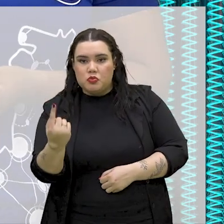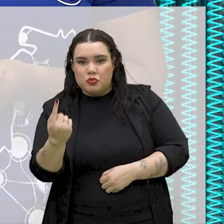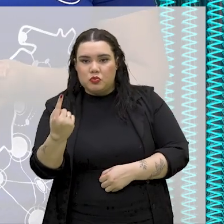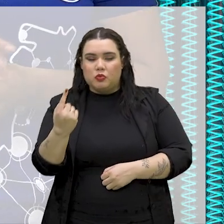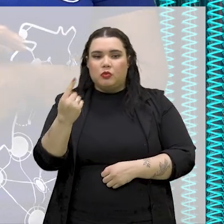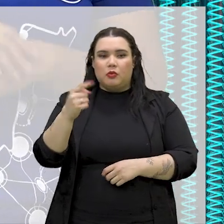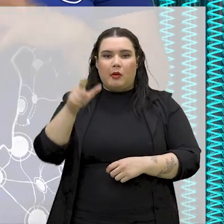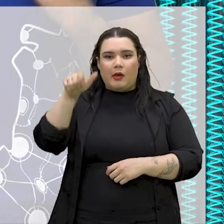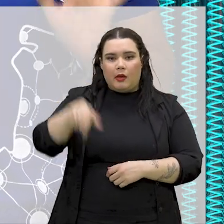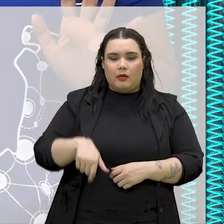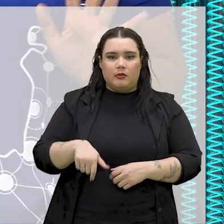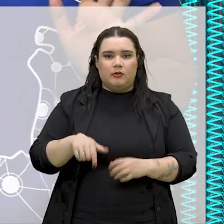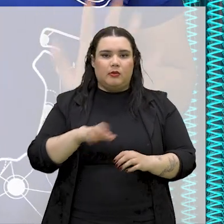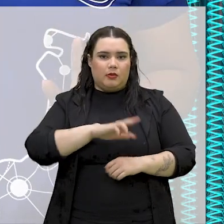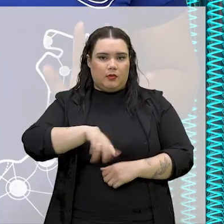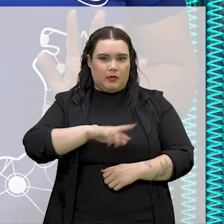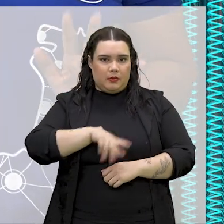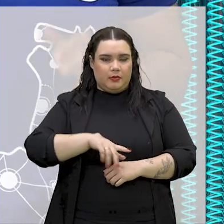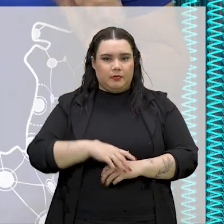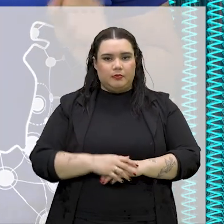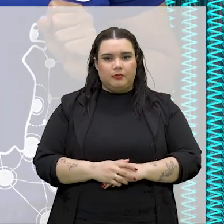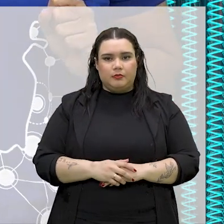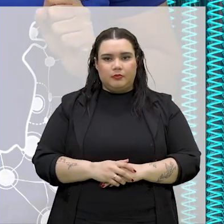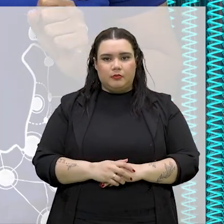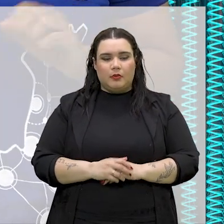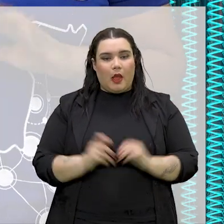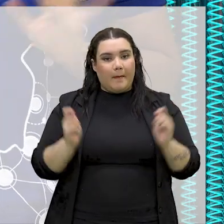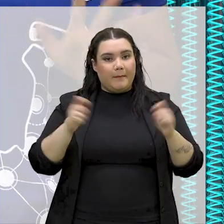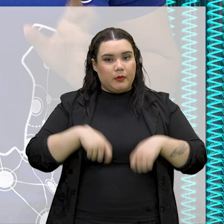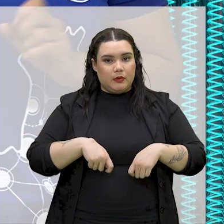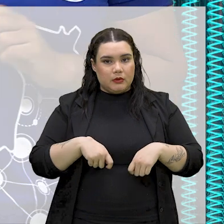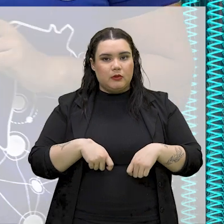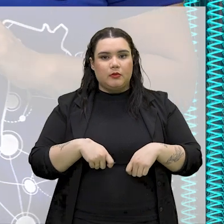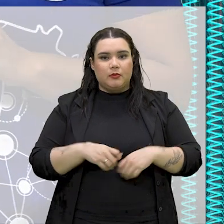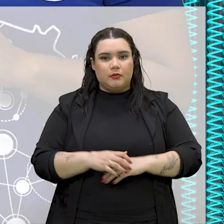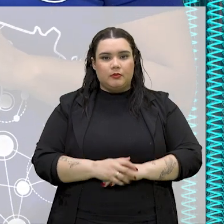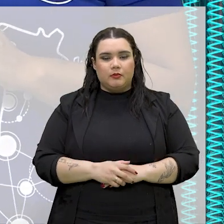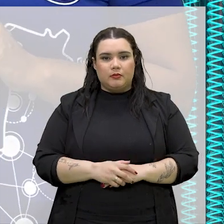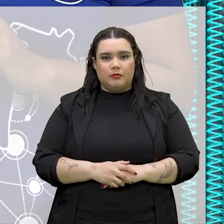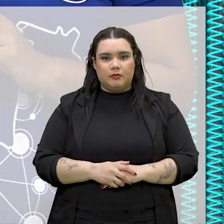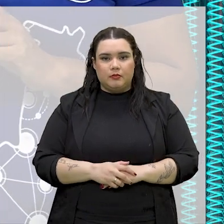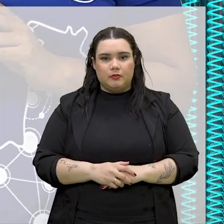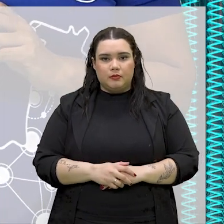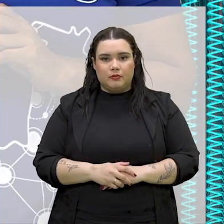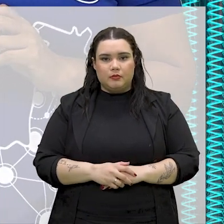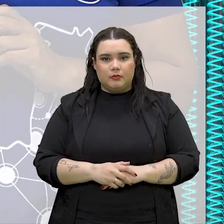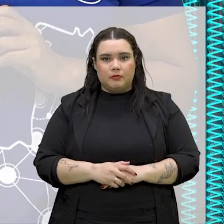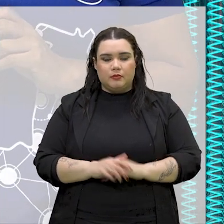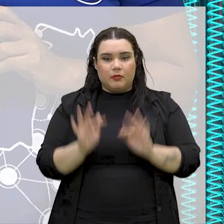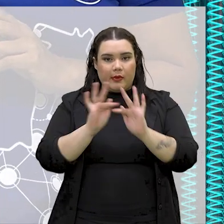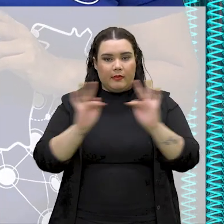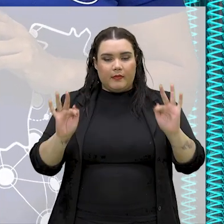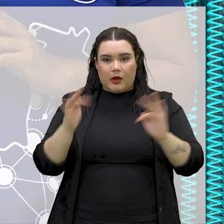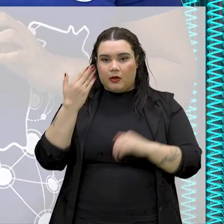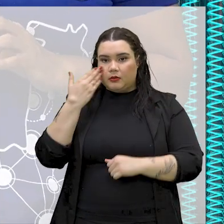afirmando como a maior verdade, ok? Mas é uma possibilidade em geral. Vejam que anyone can